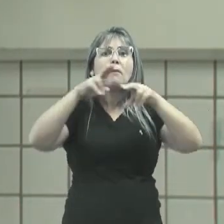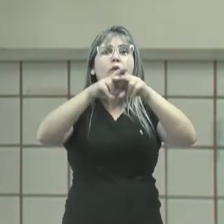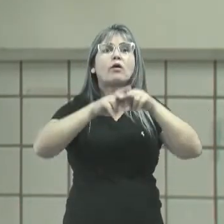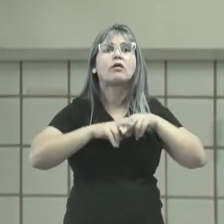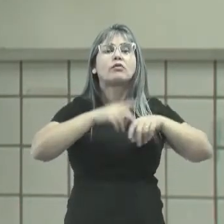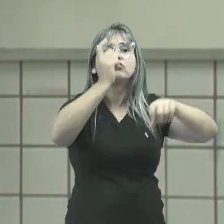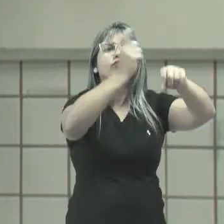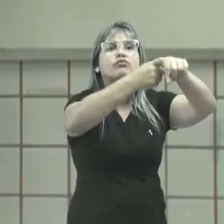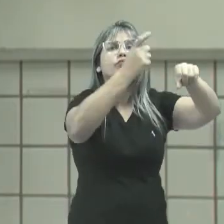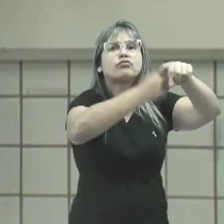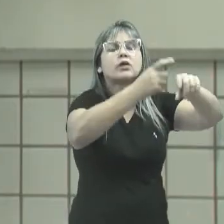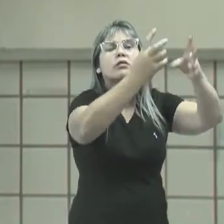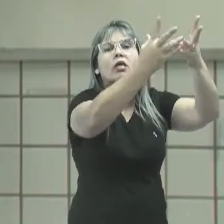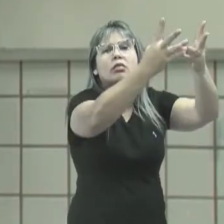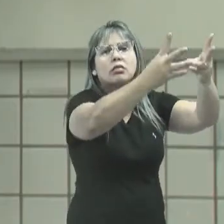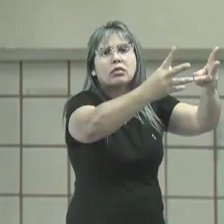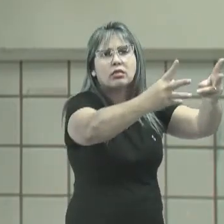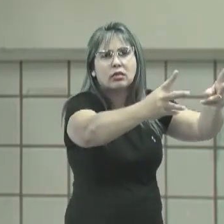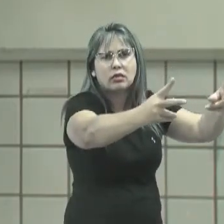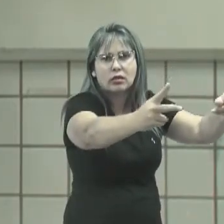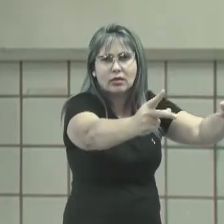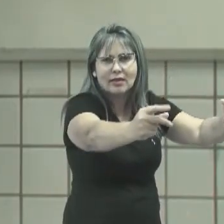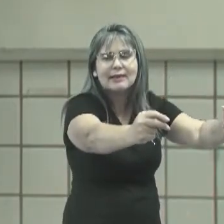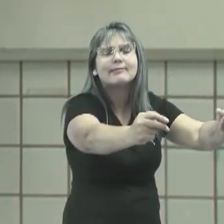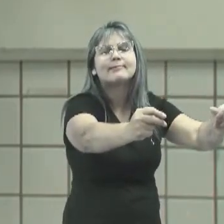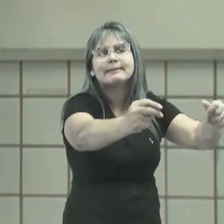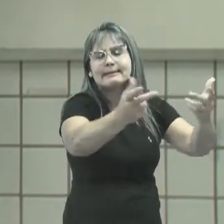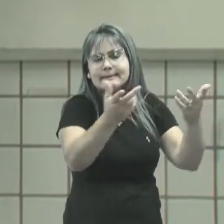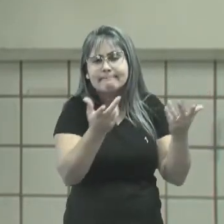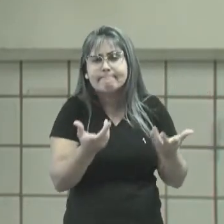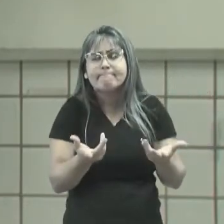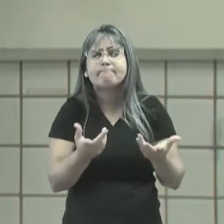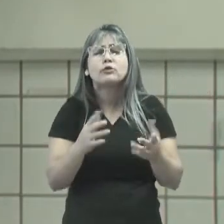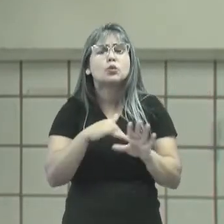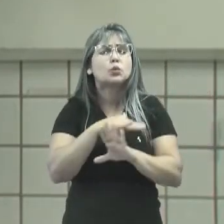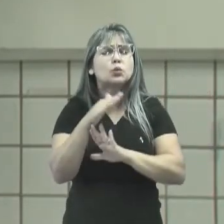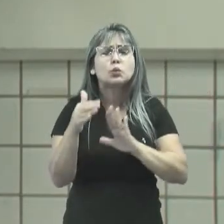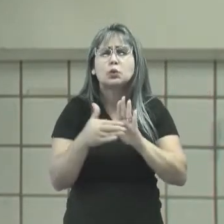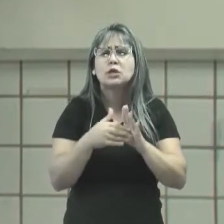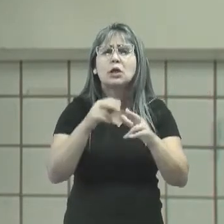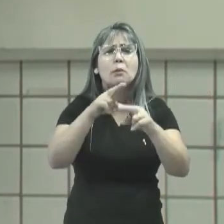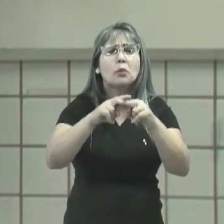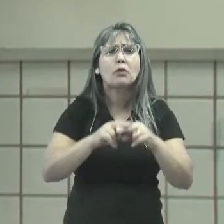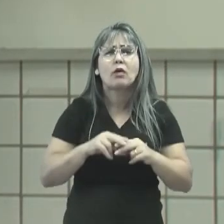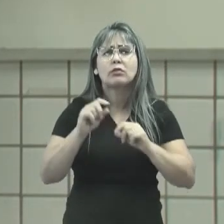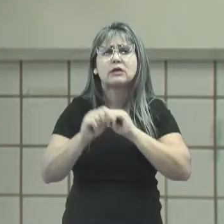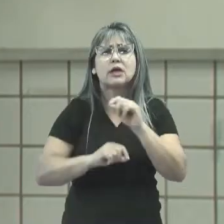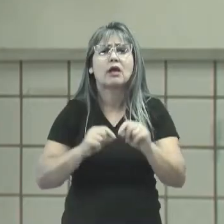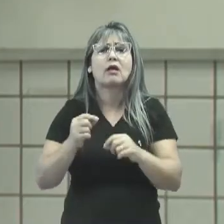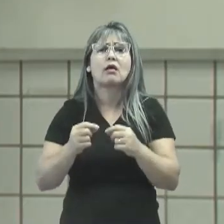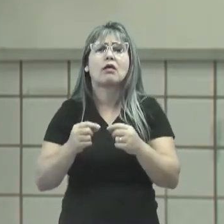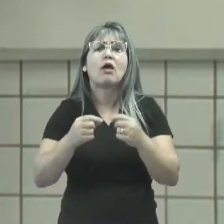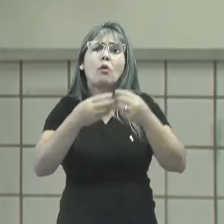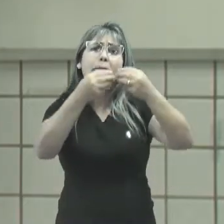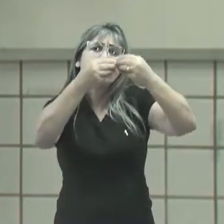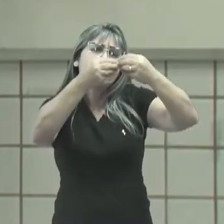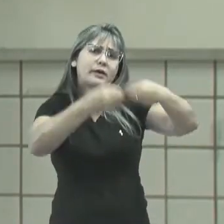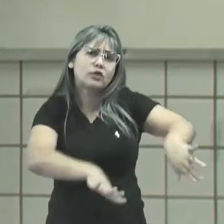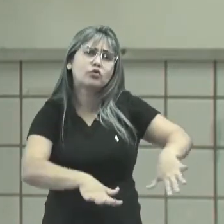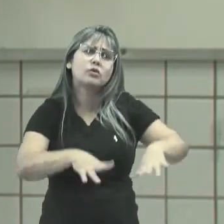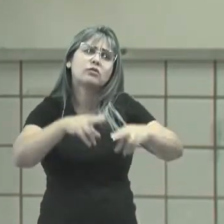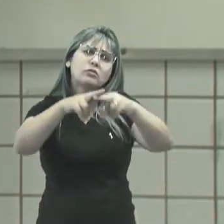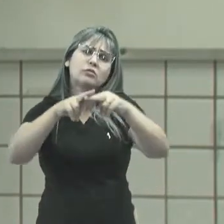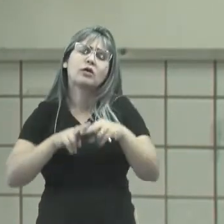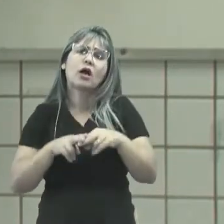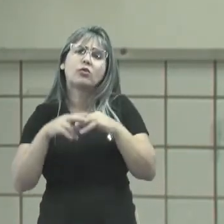de chuvas ácidas, isso tudo vem acompanhado com o emprego de tecnologia. Tem que se produzir, mas também não pode